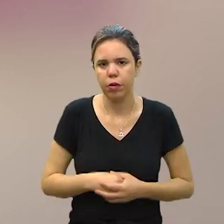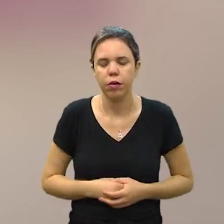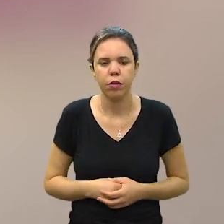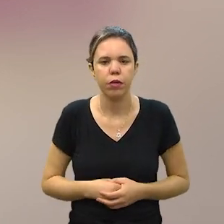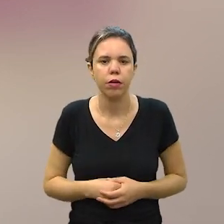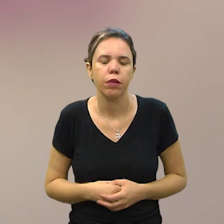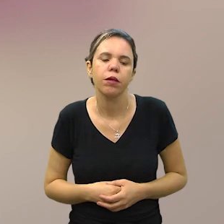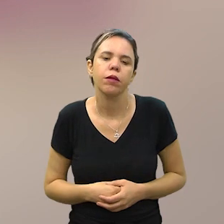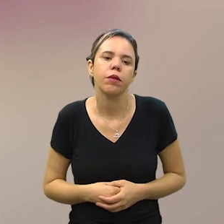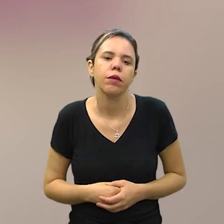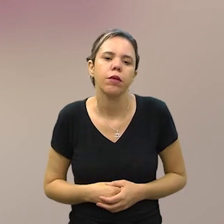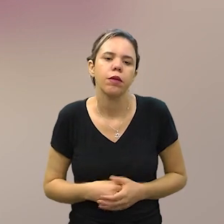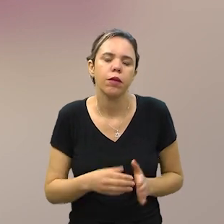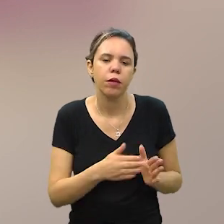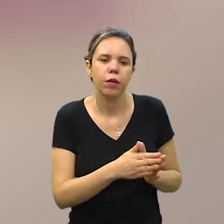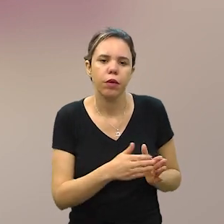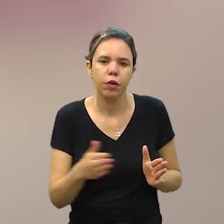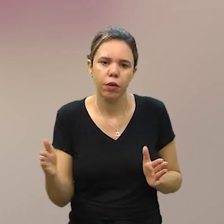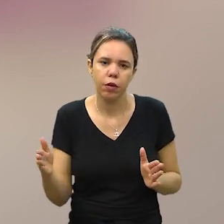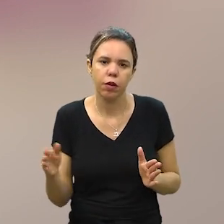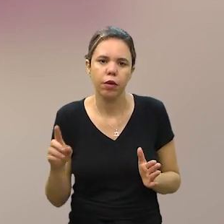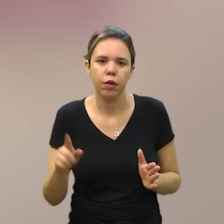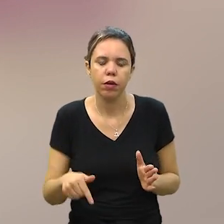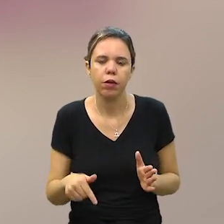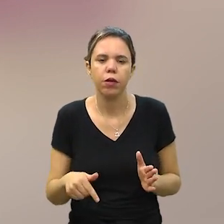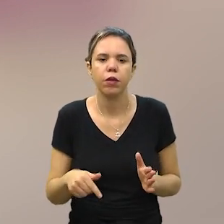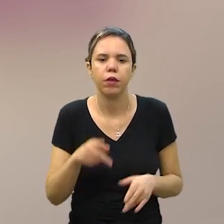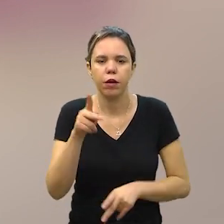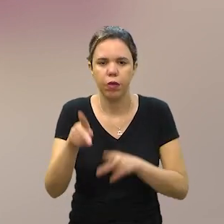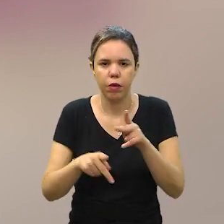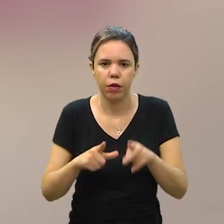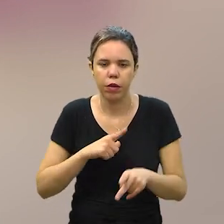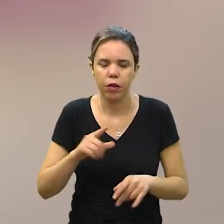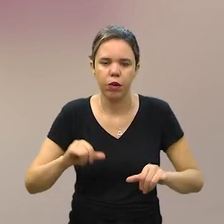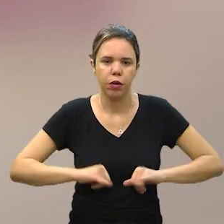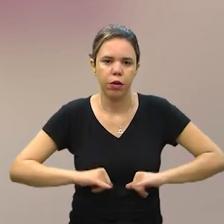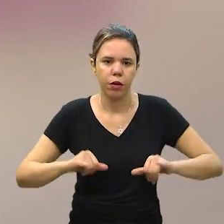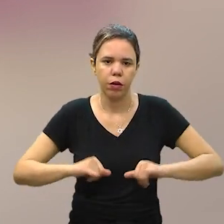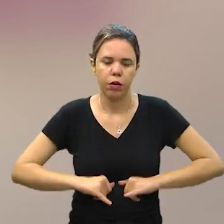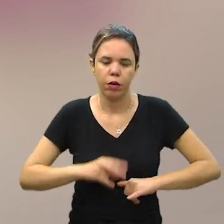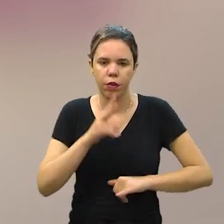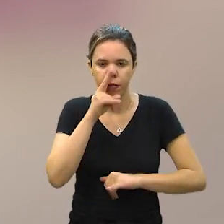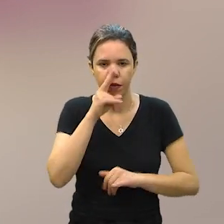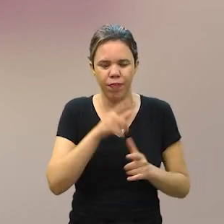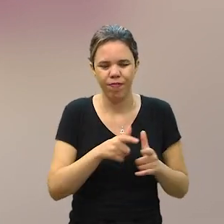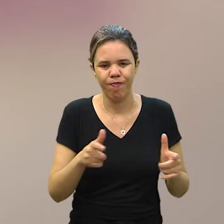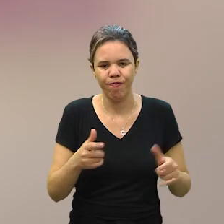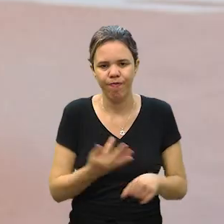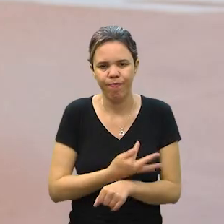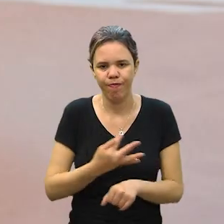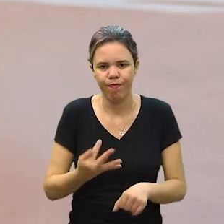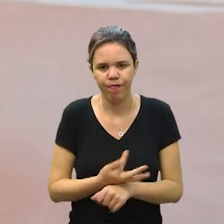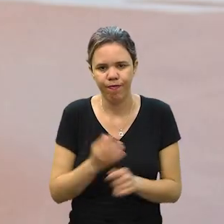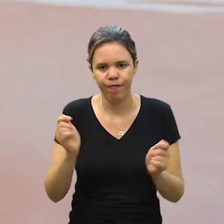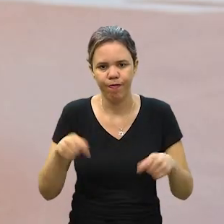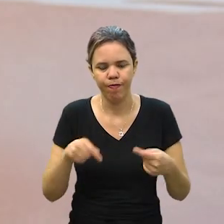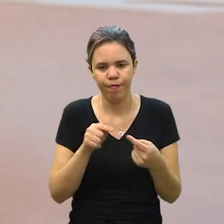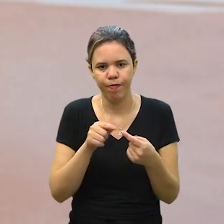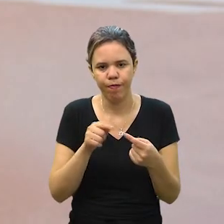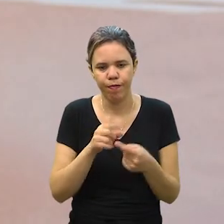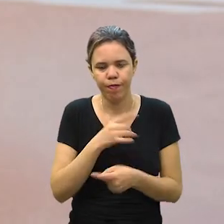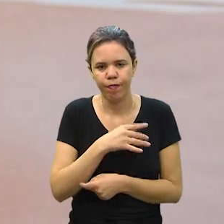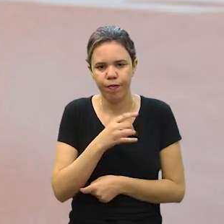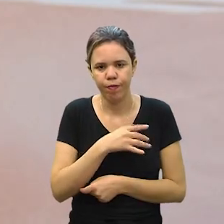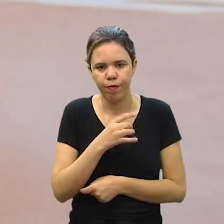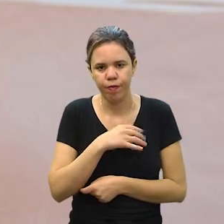minutos, né? Mas durante esse período, a pessoa tem um sofrimento intenso. E pode estar relacionado